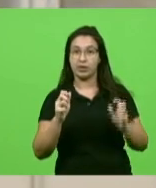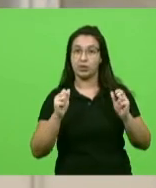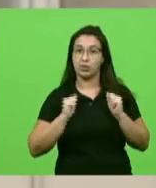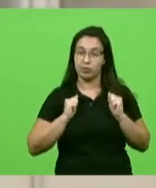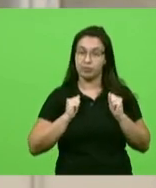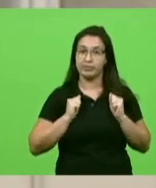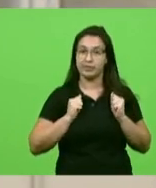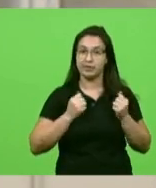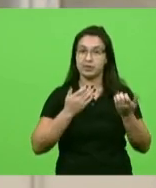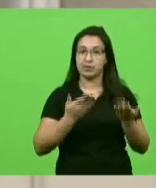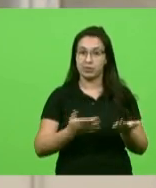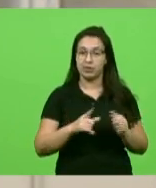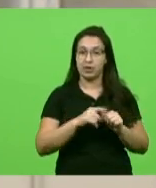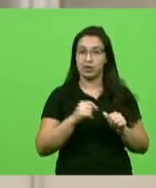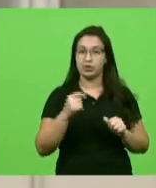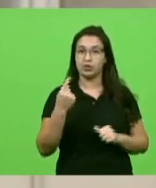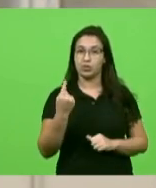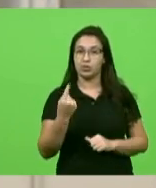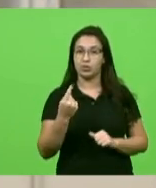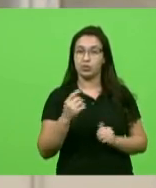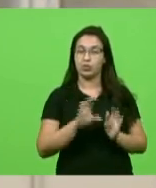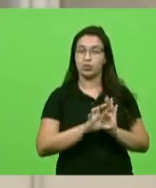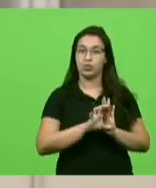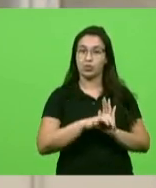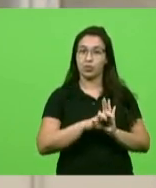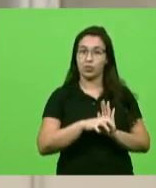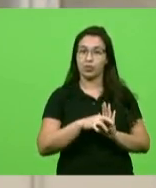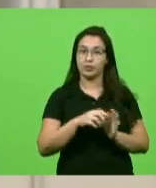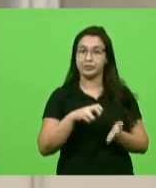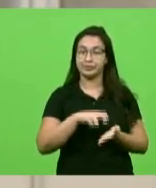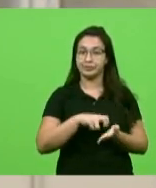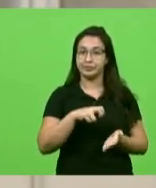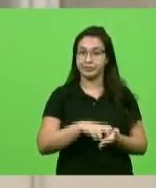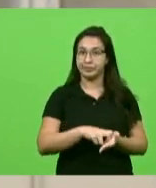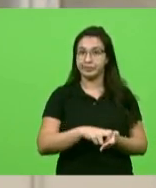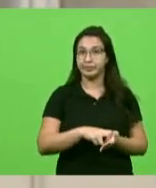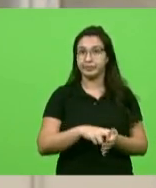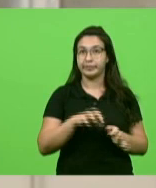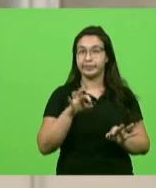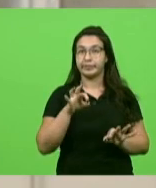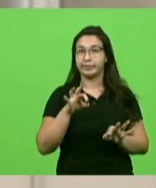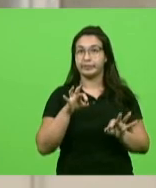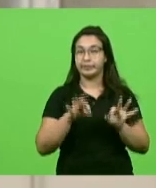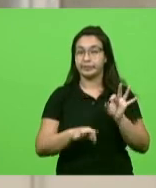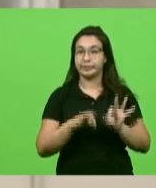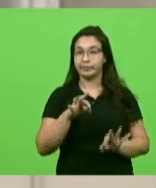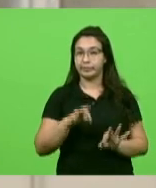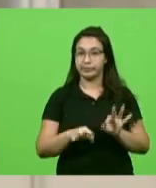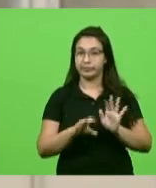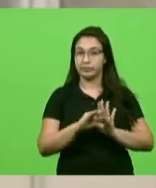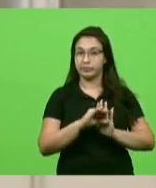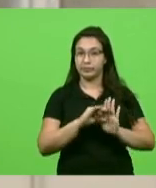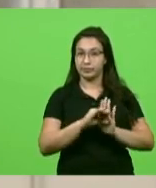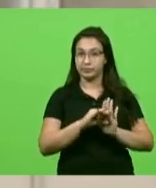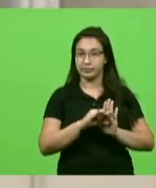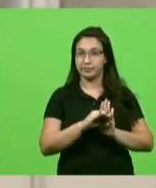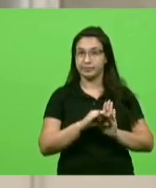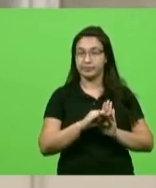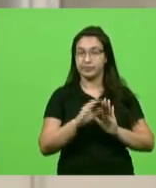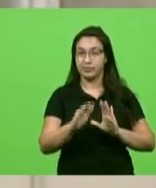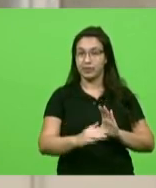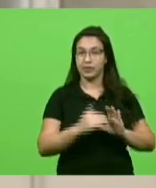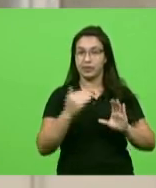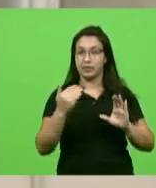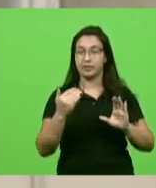do Artigo 13 para o segundo um do Código Penal a justificar neste capítulo o